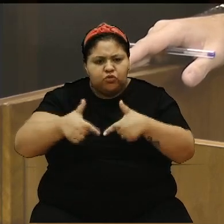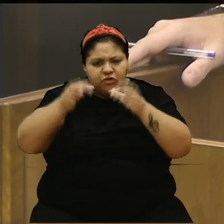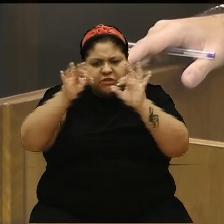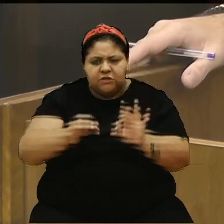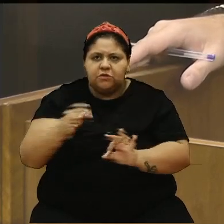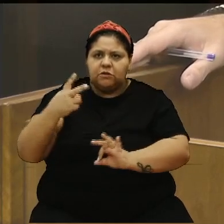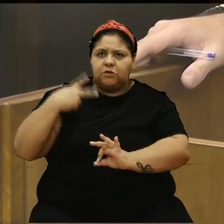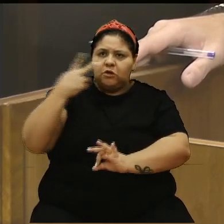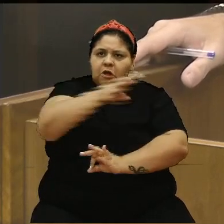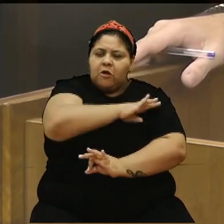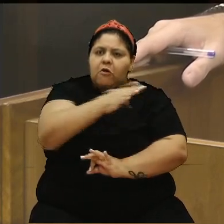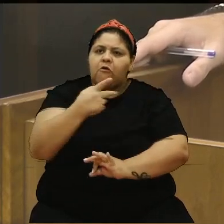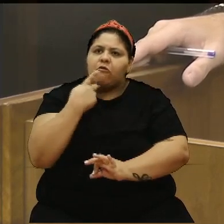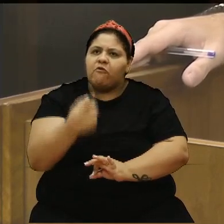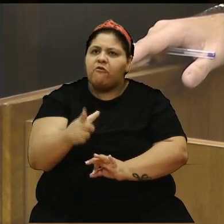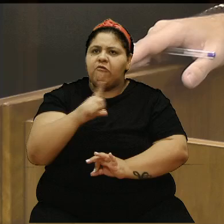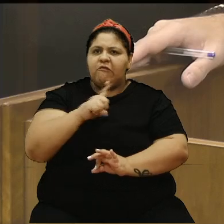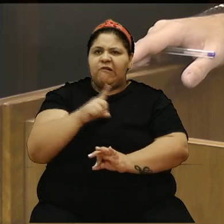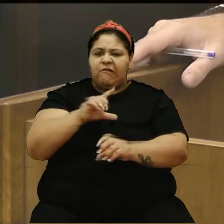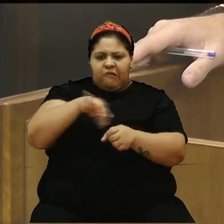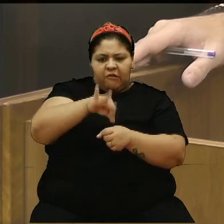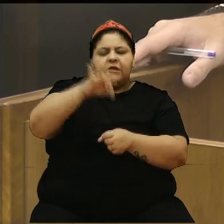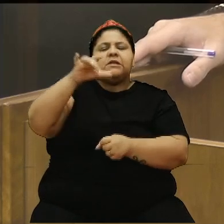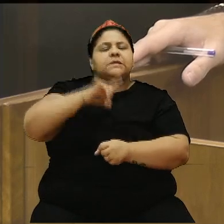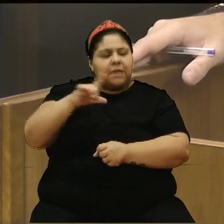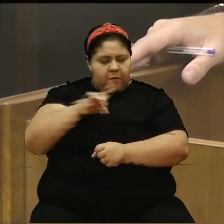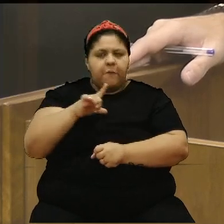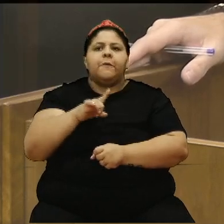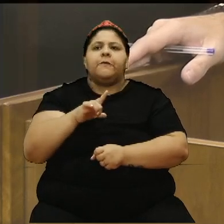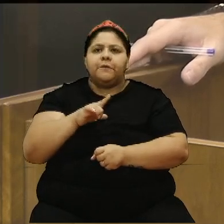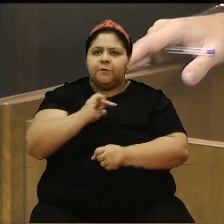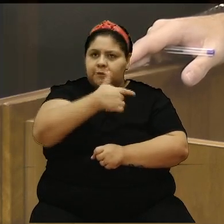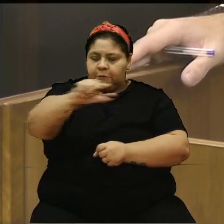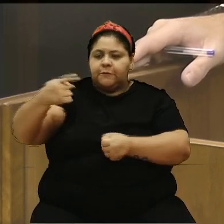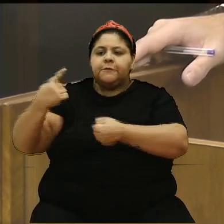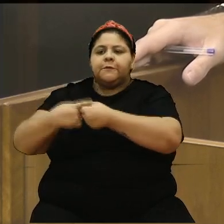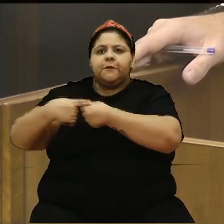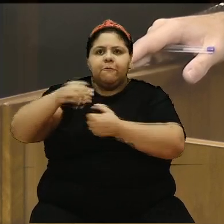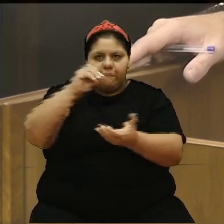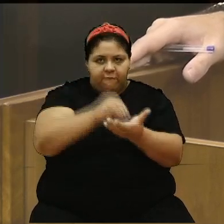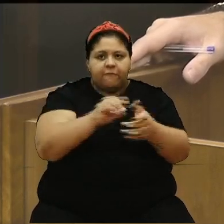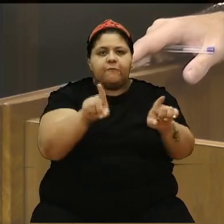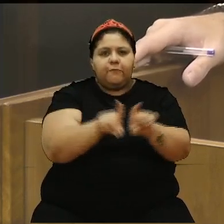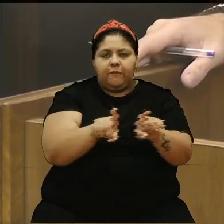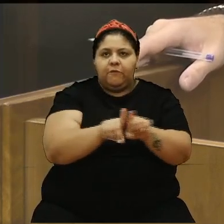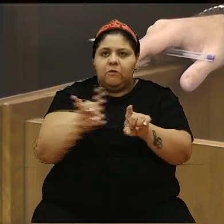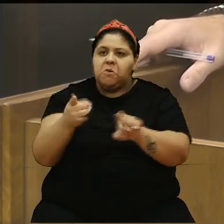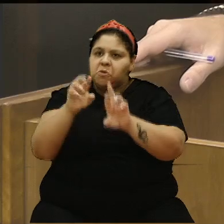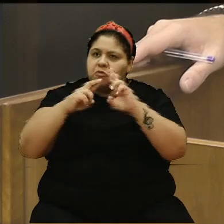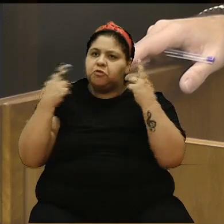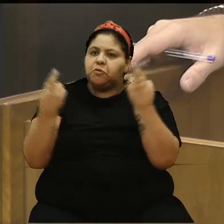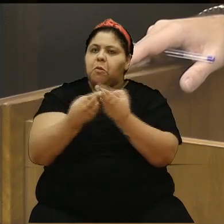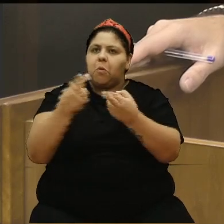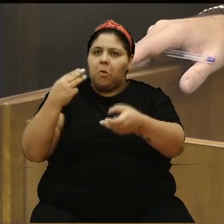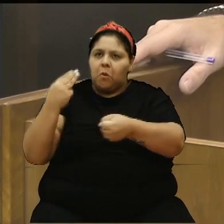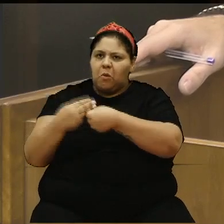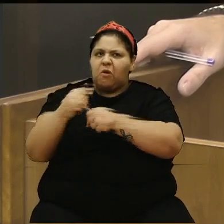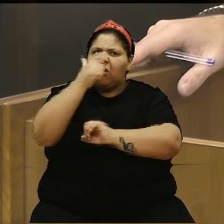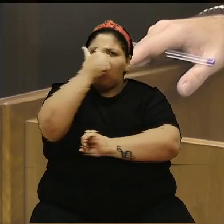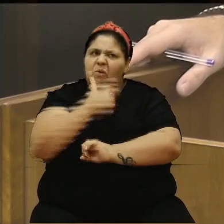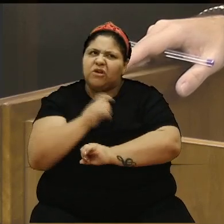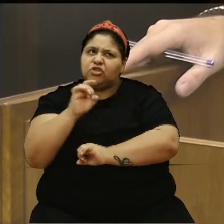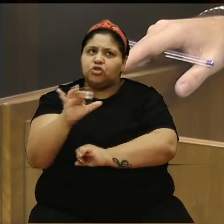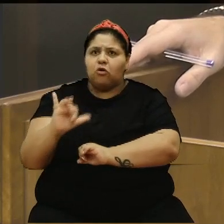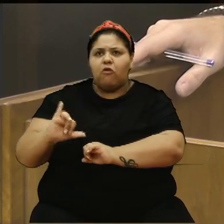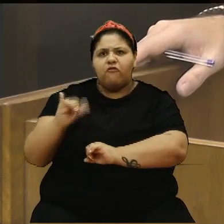vereador capitão aqui falou que teria que ter o consórcio, tem um consórcio, as outras cidades faltam, tá? A última reunião que teve com os municípios, parece que só